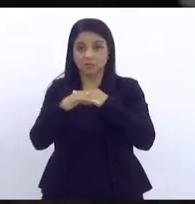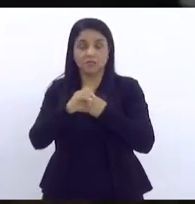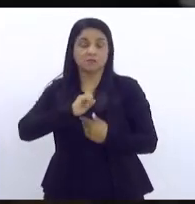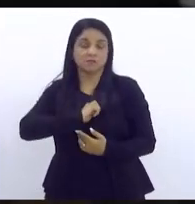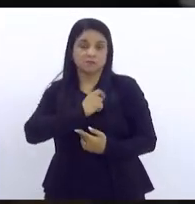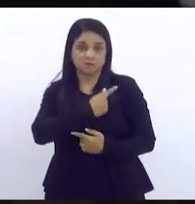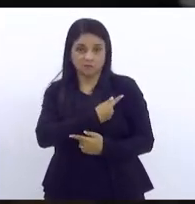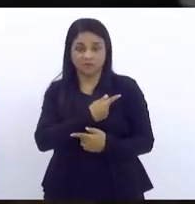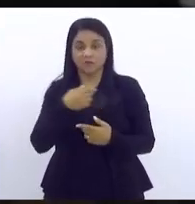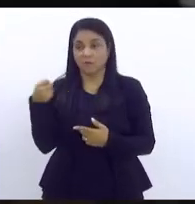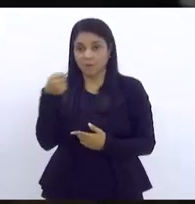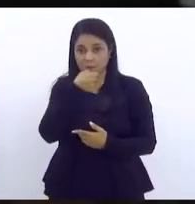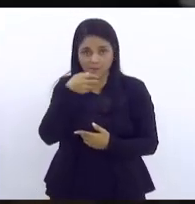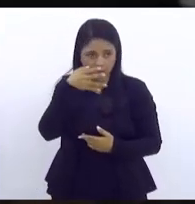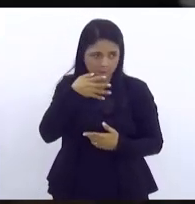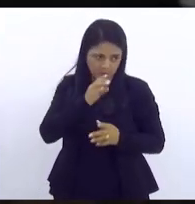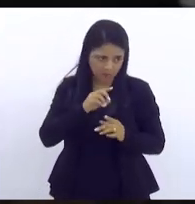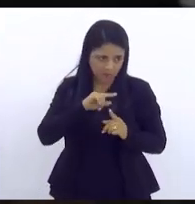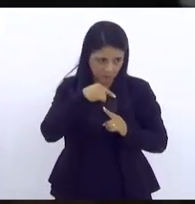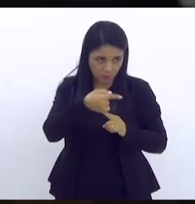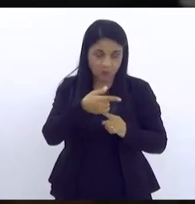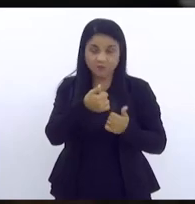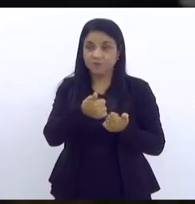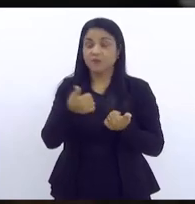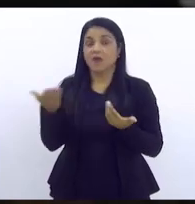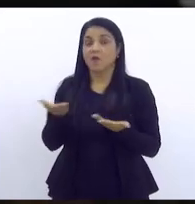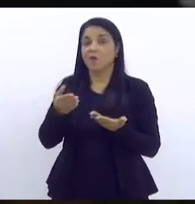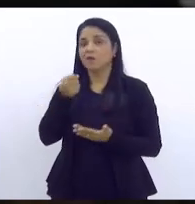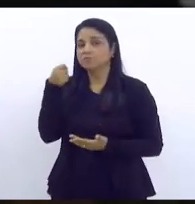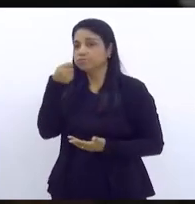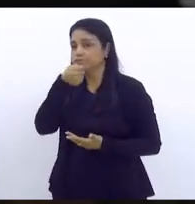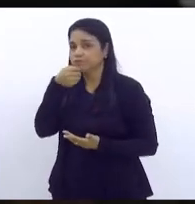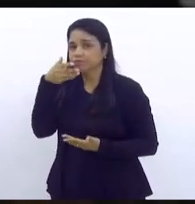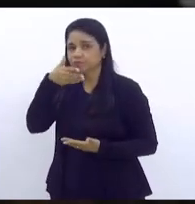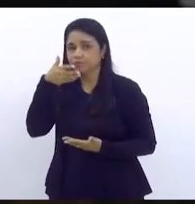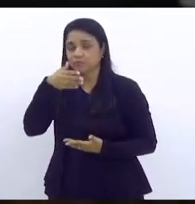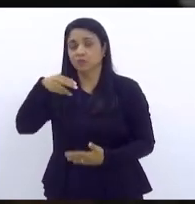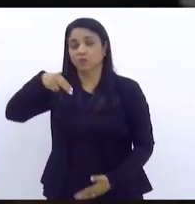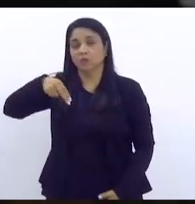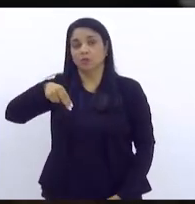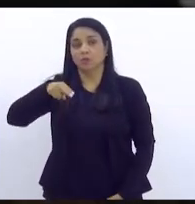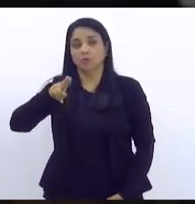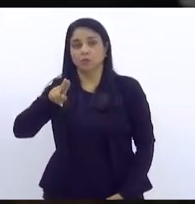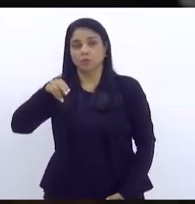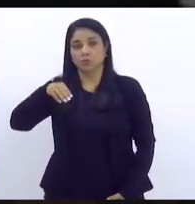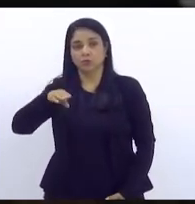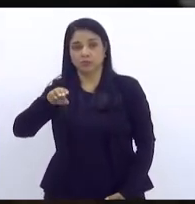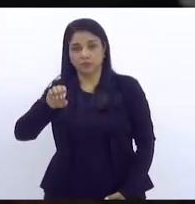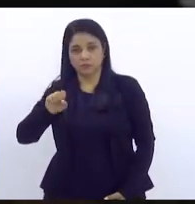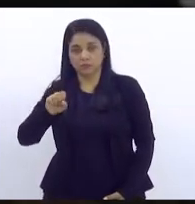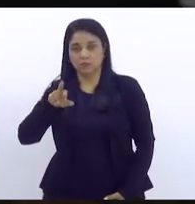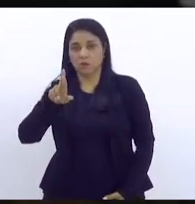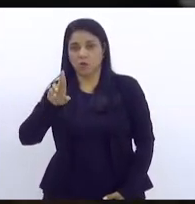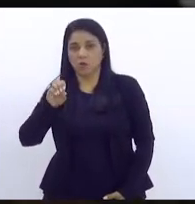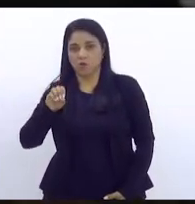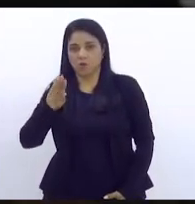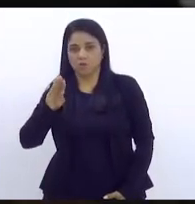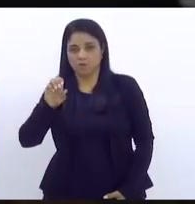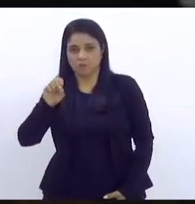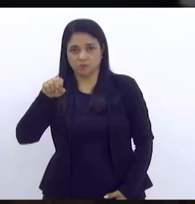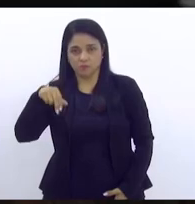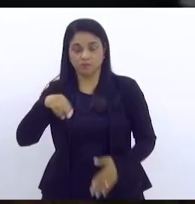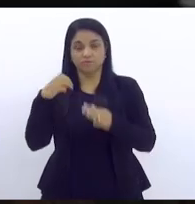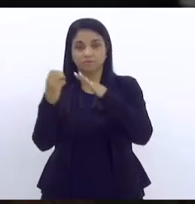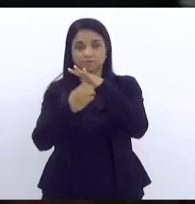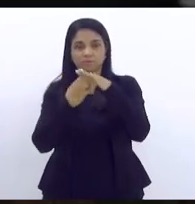palavra mas agora eu vou passar aqui pro Nunes Robson que é d enersa Para justamente falar